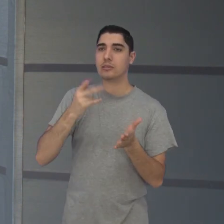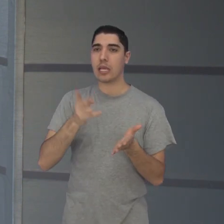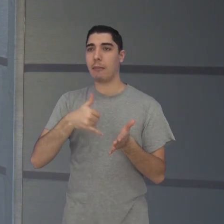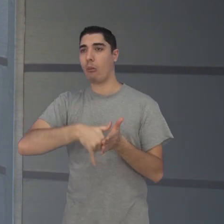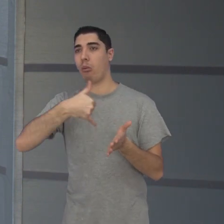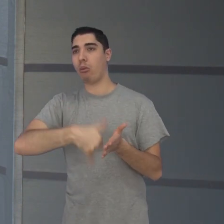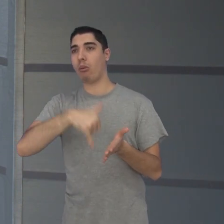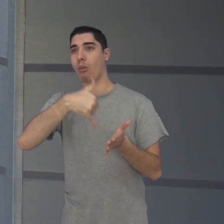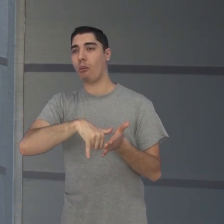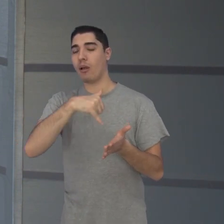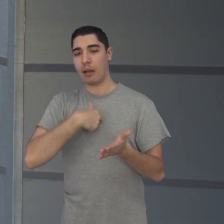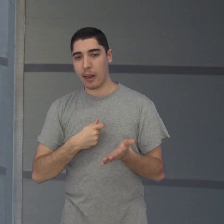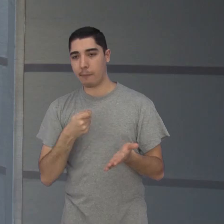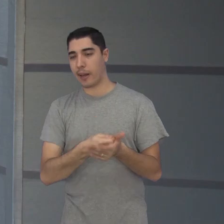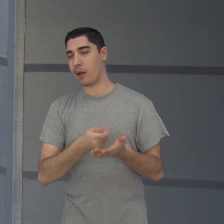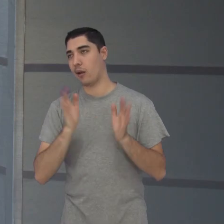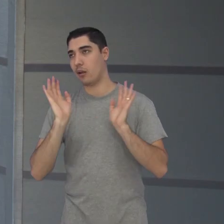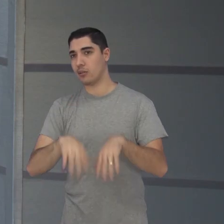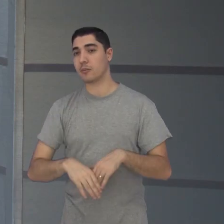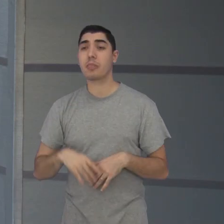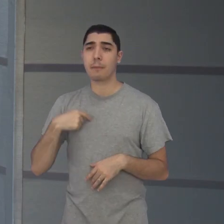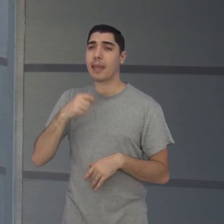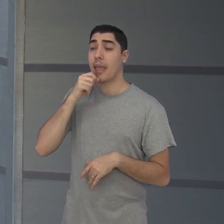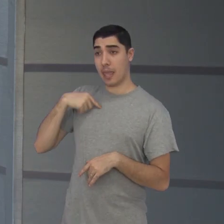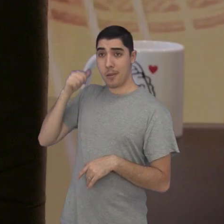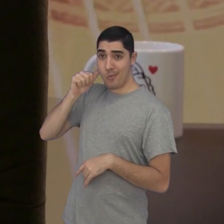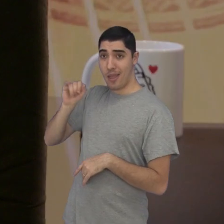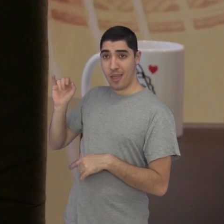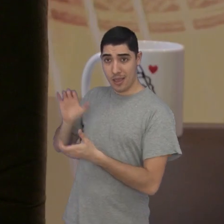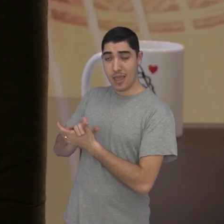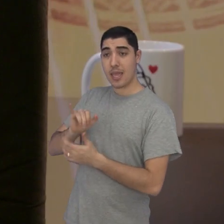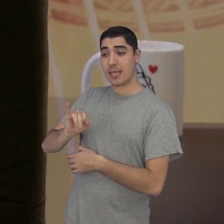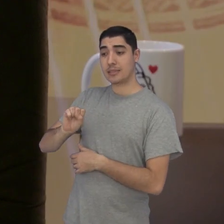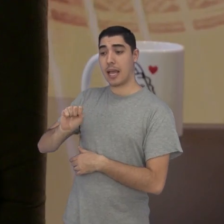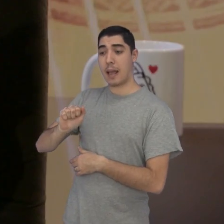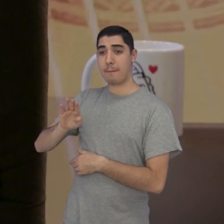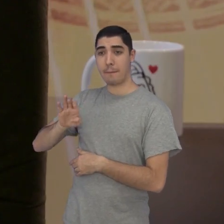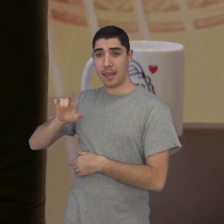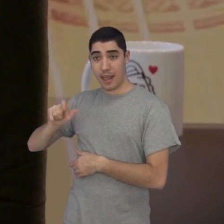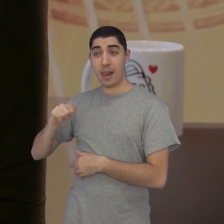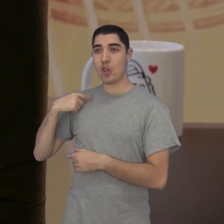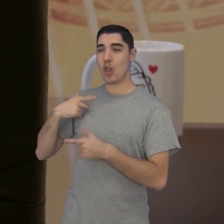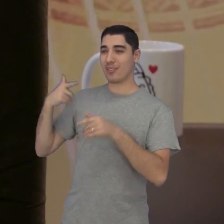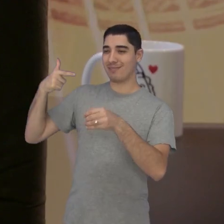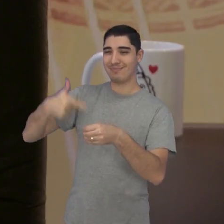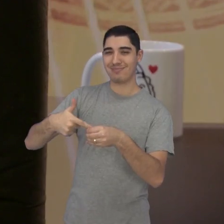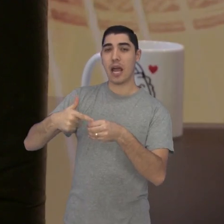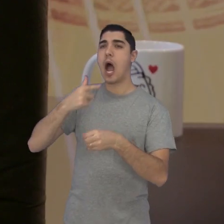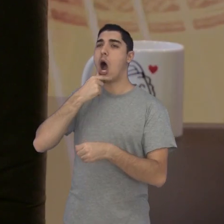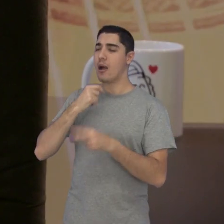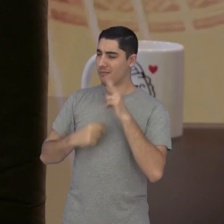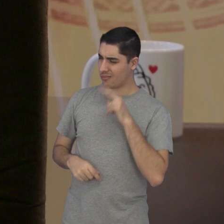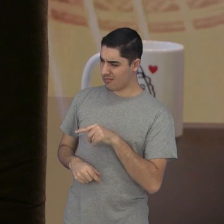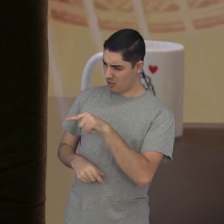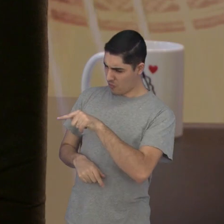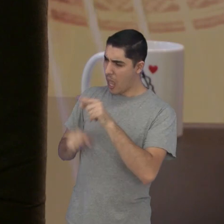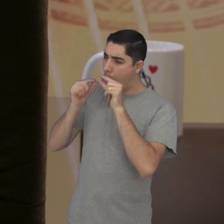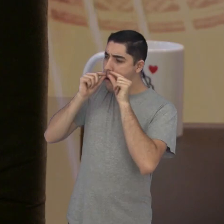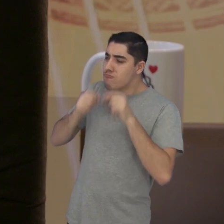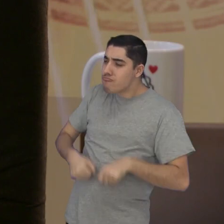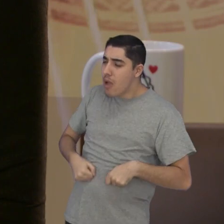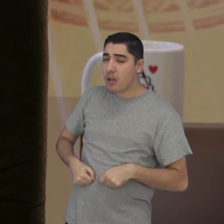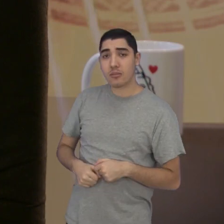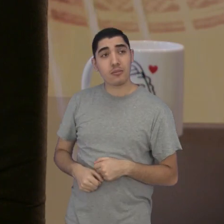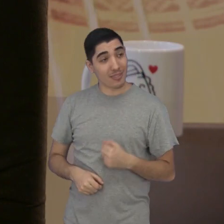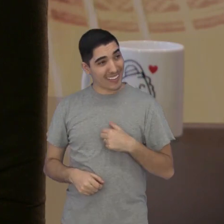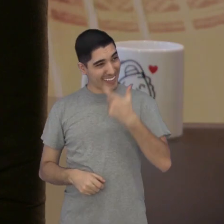telefone não parte do acaso aí. Mas a gente tava vindo pra cá, foi engraçado. Eu e a minha mulher, Isabel, nós paramos em Caçapava num posto de gasolina, e aí o cara olhou pra mim,